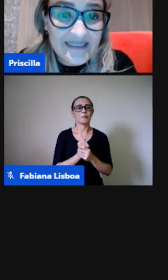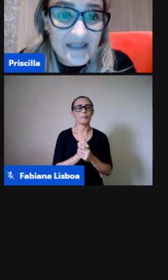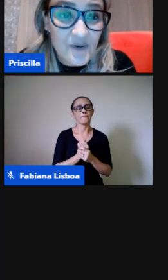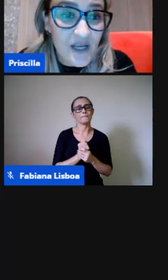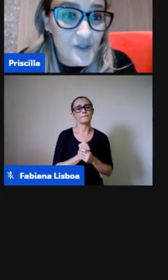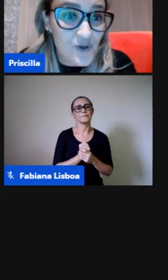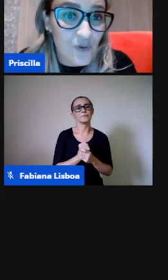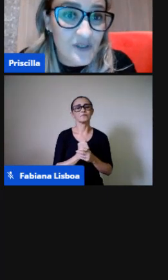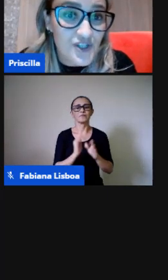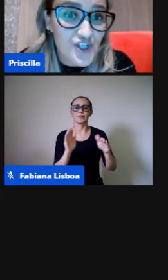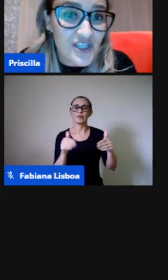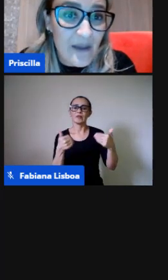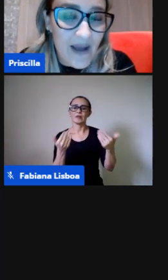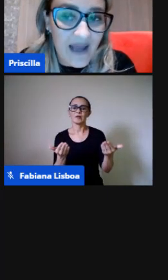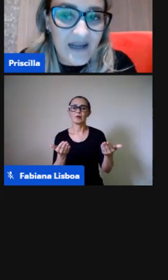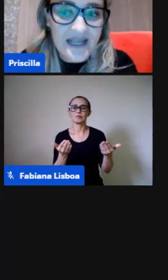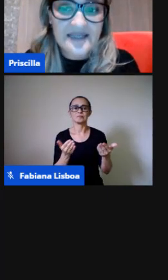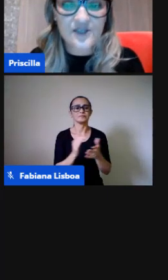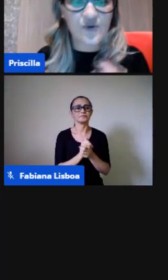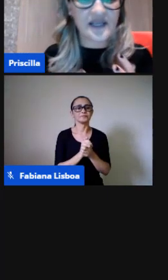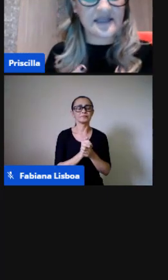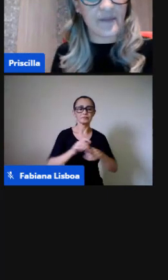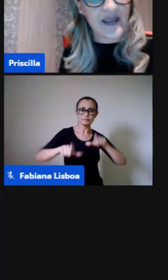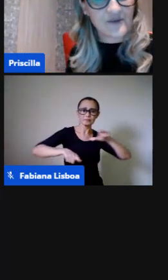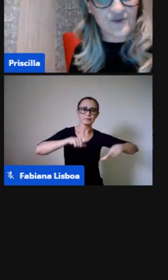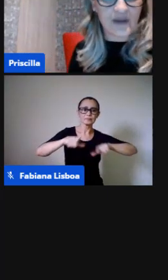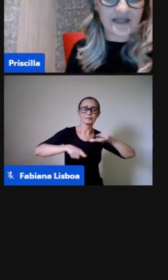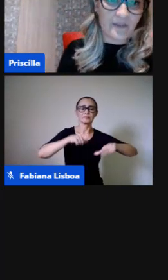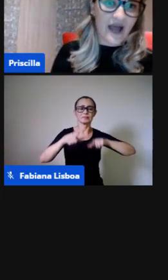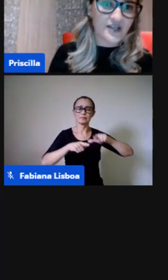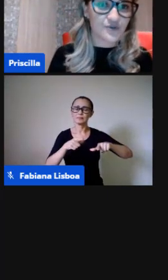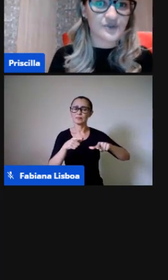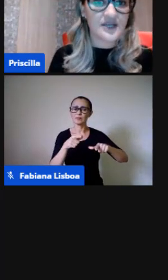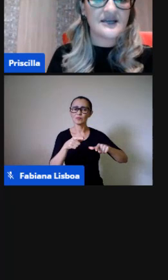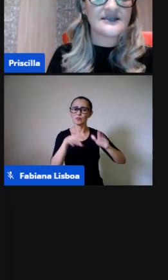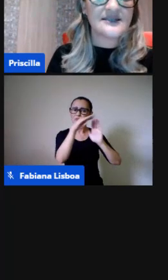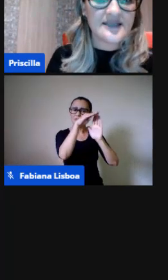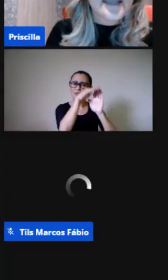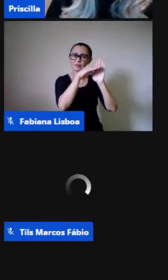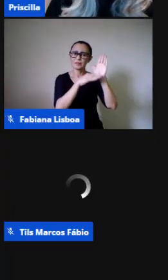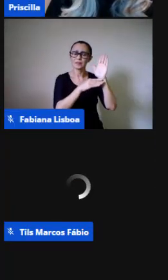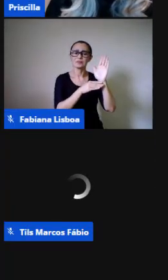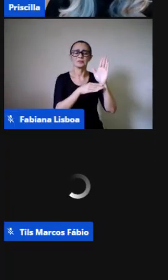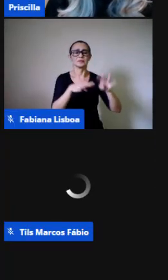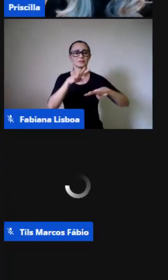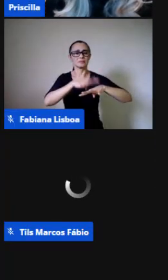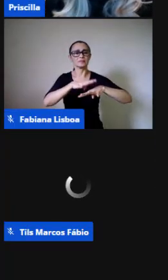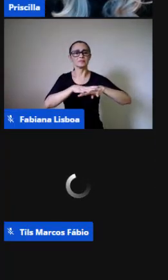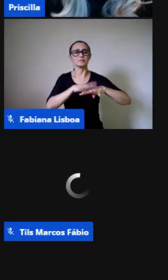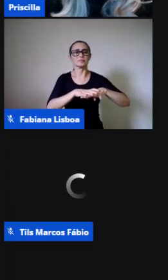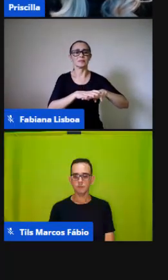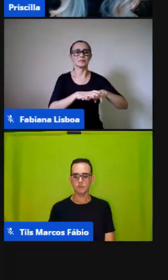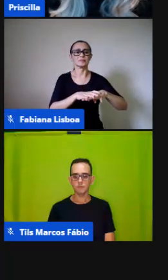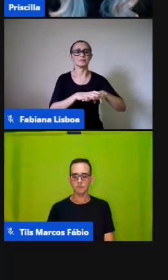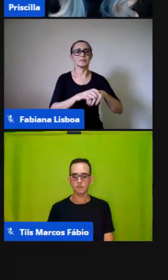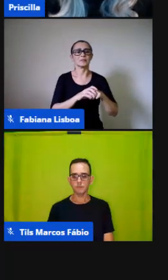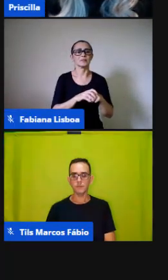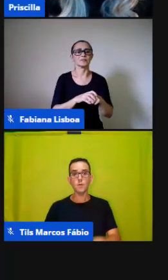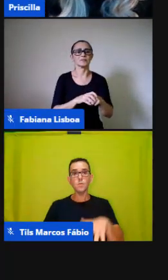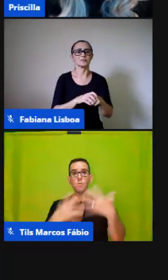Então, olha só, quando a gente trabalha esses conhecimentos matemáticos, sistema de numeração,